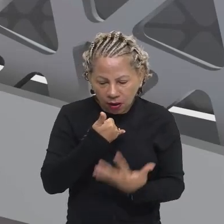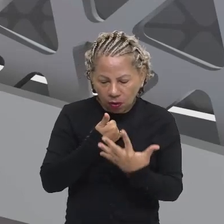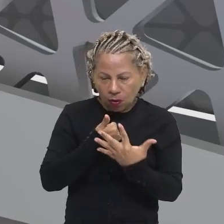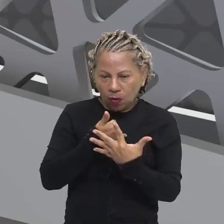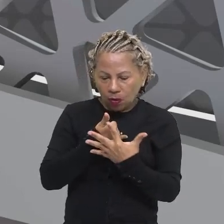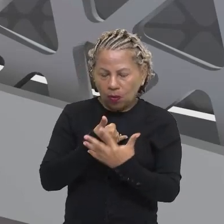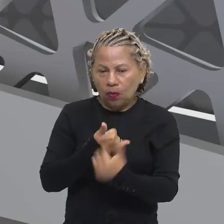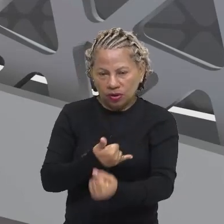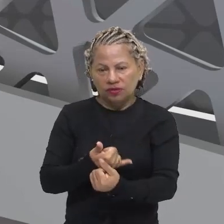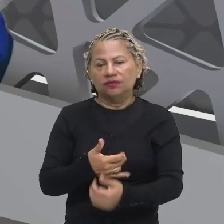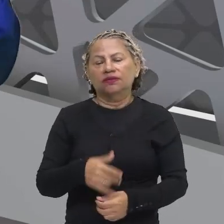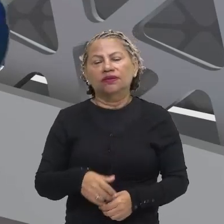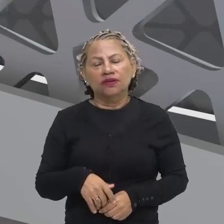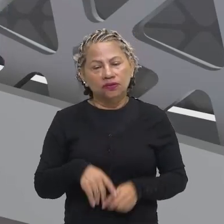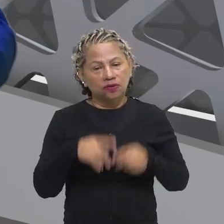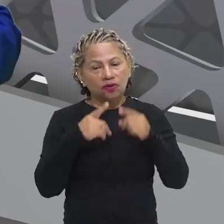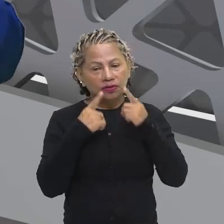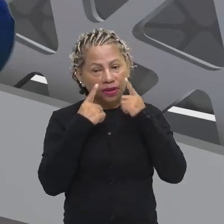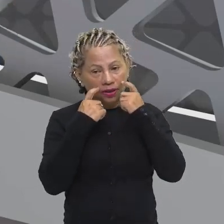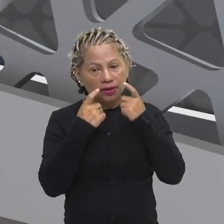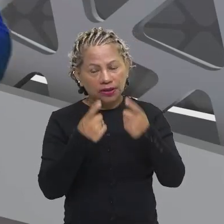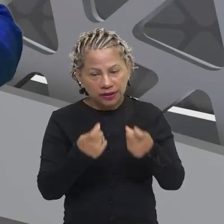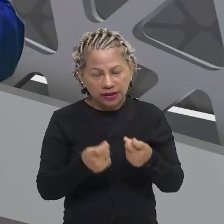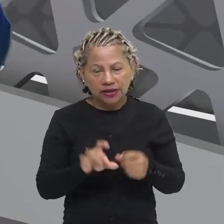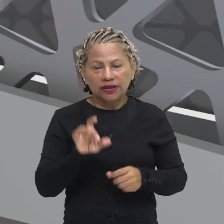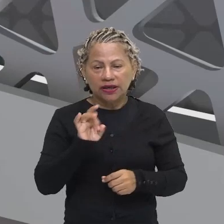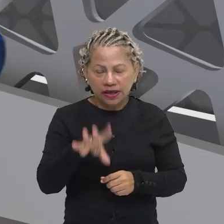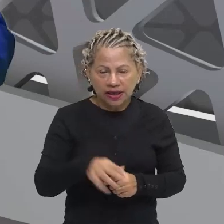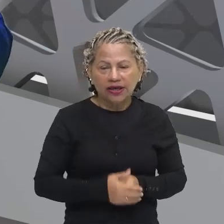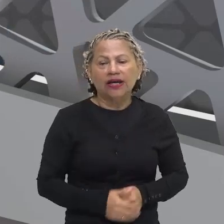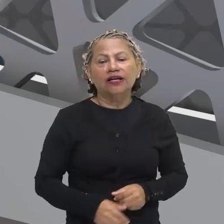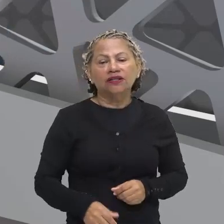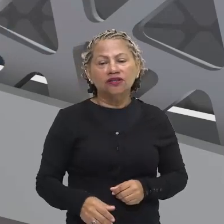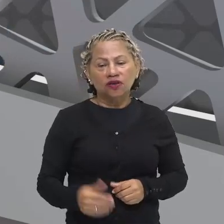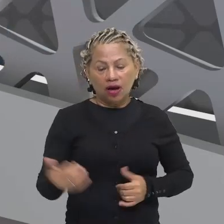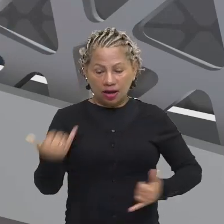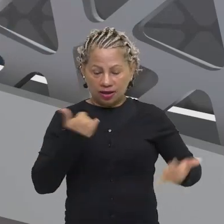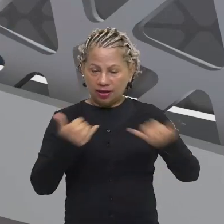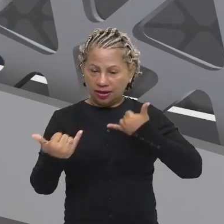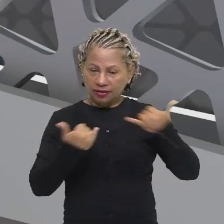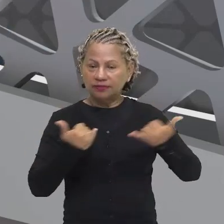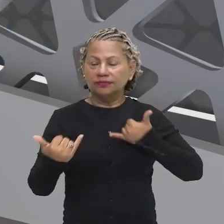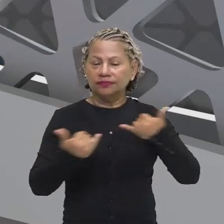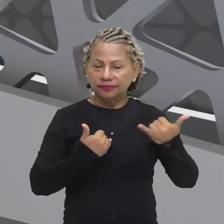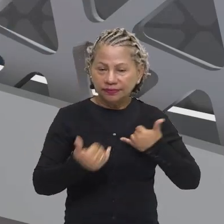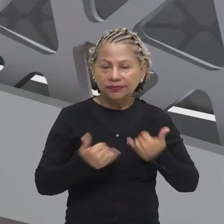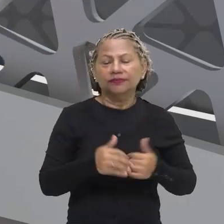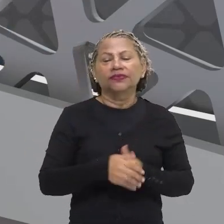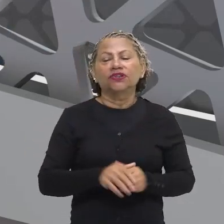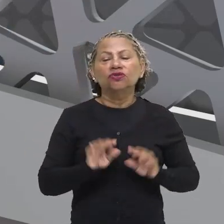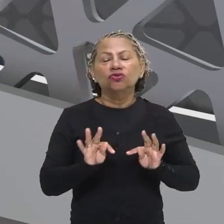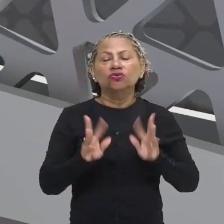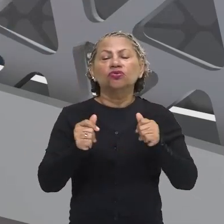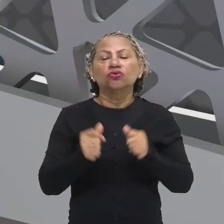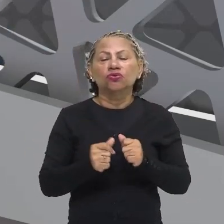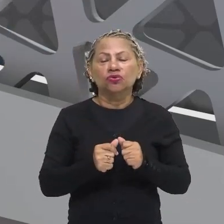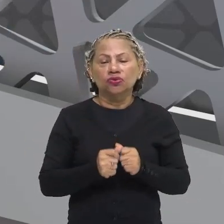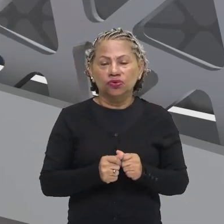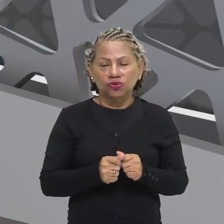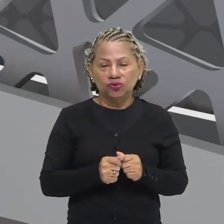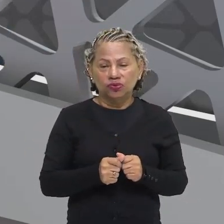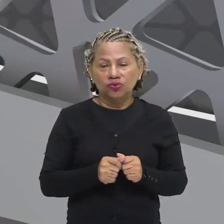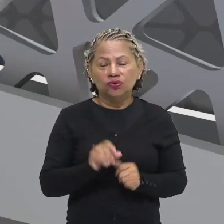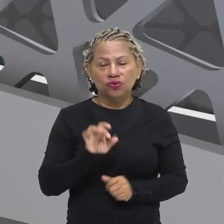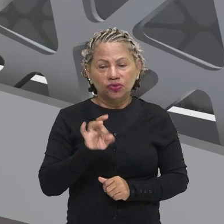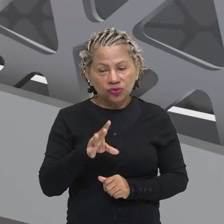aquele nosso interesse e começa a jogar na nossa timeline, na nossa linha do tempo, aqueles sites